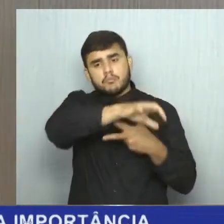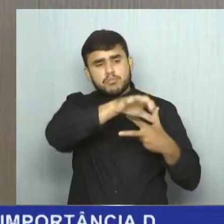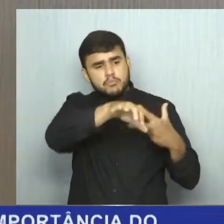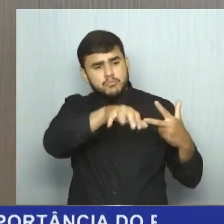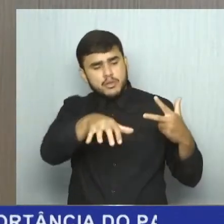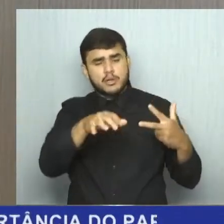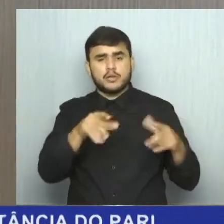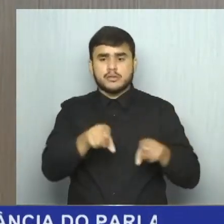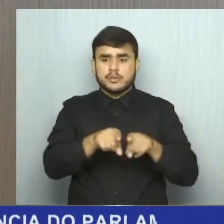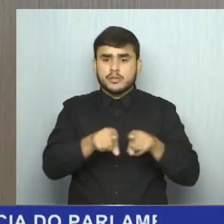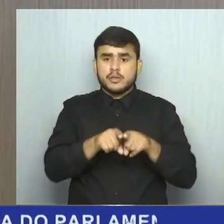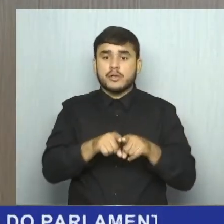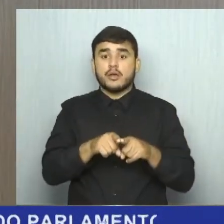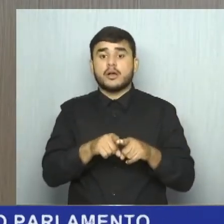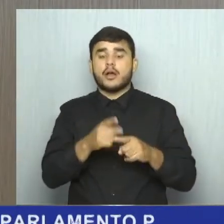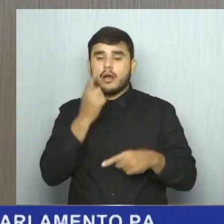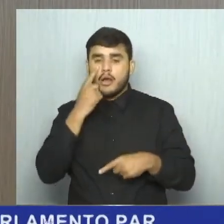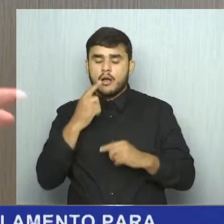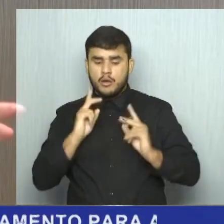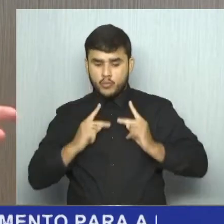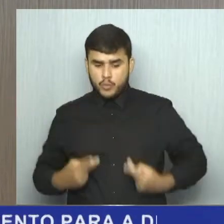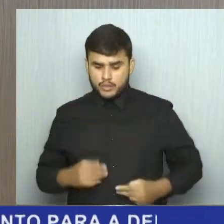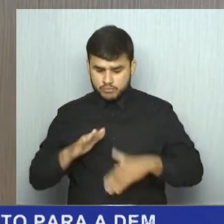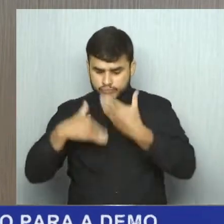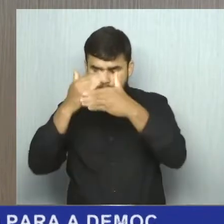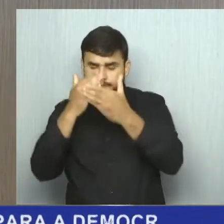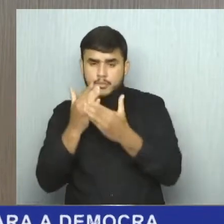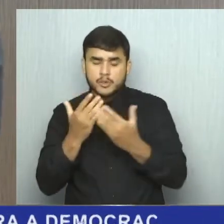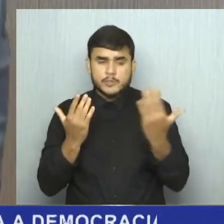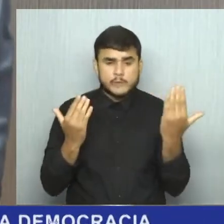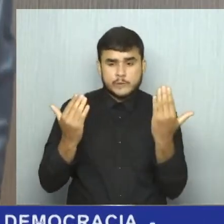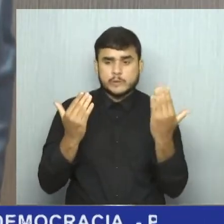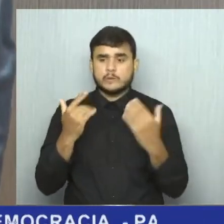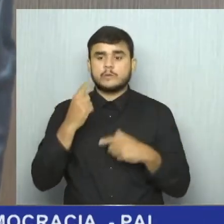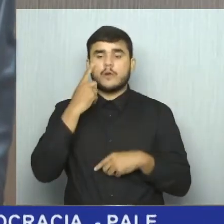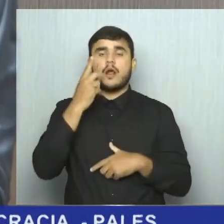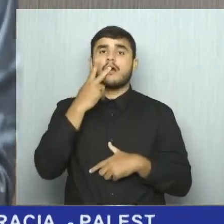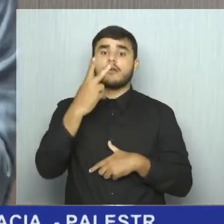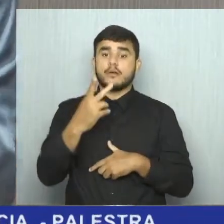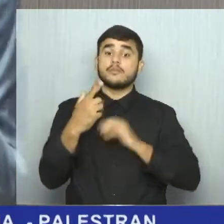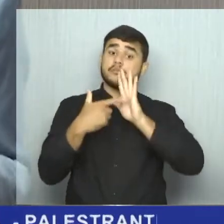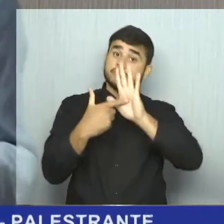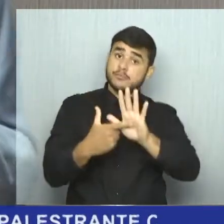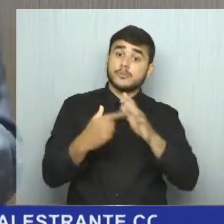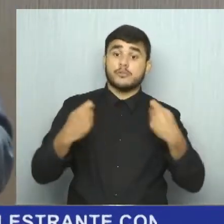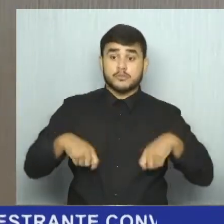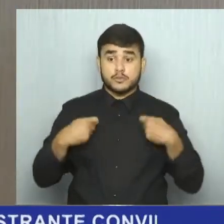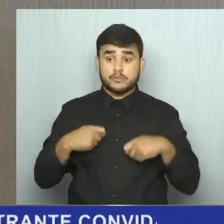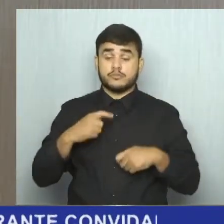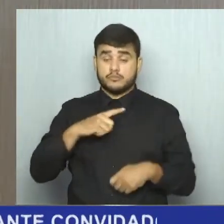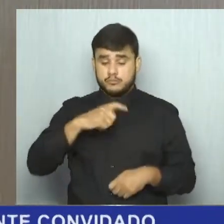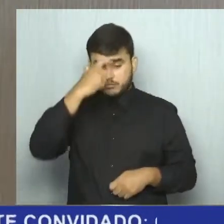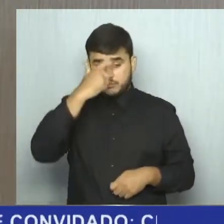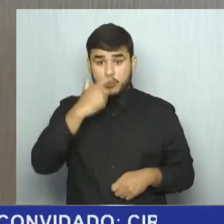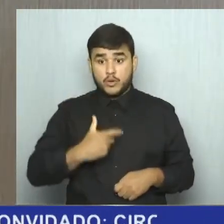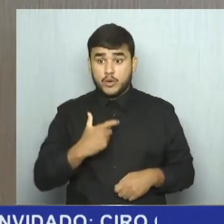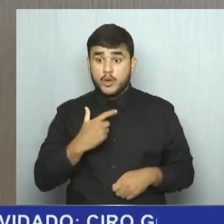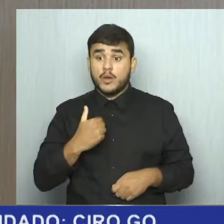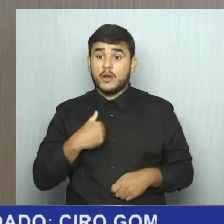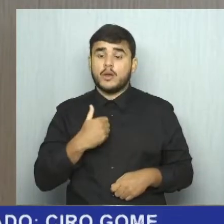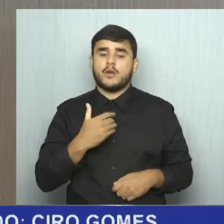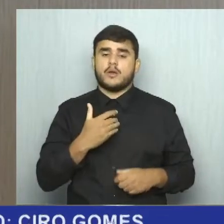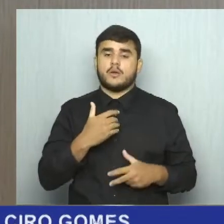desenho das instituições e do poder. Especiando afirmar que há uma terceira tarefa no poder do Estado, que é a